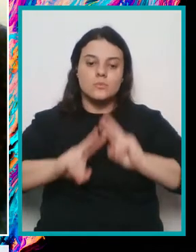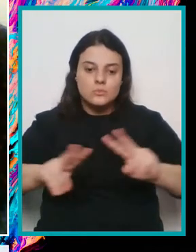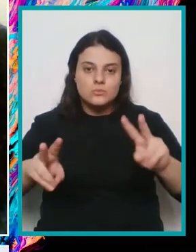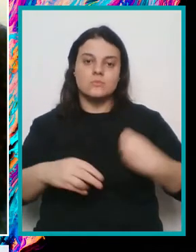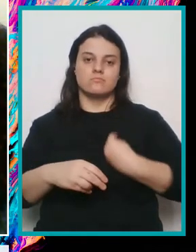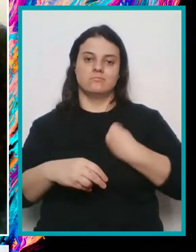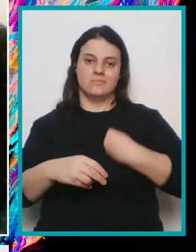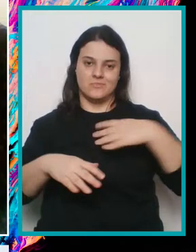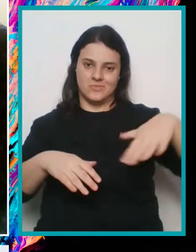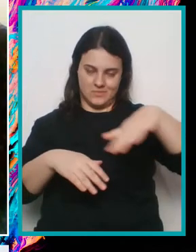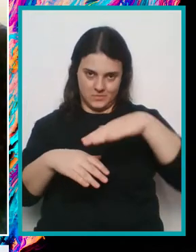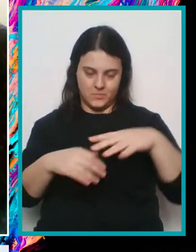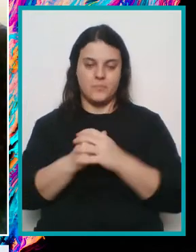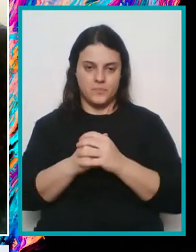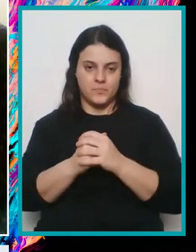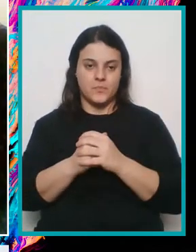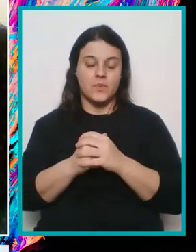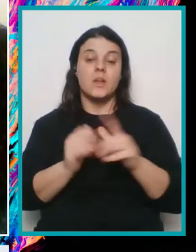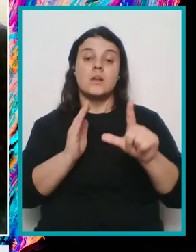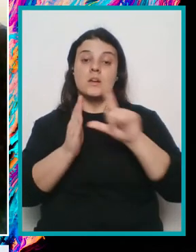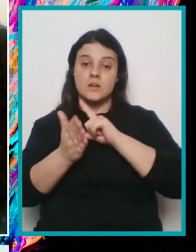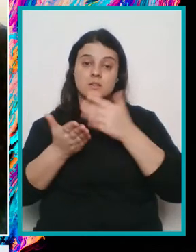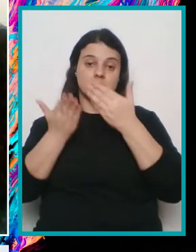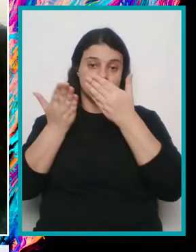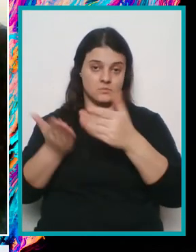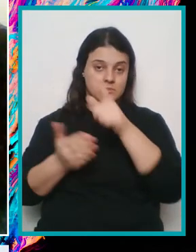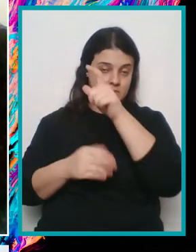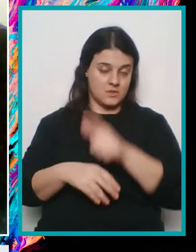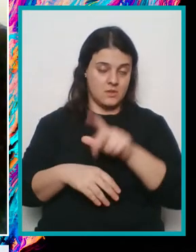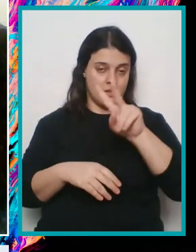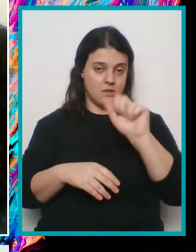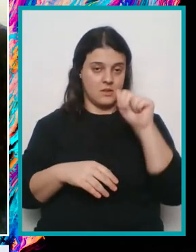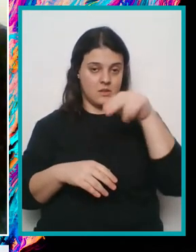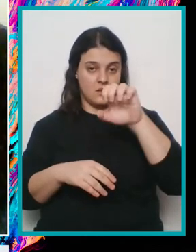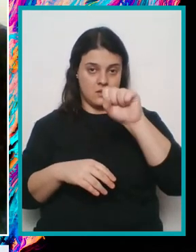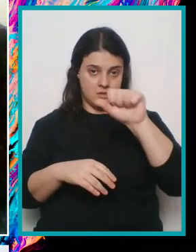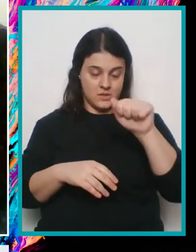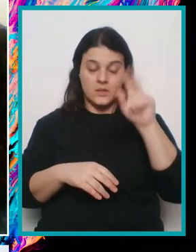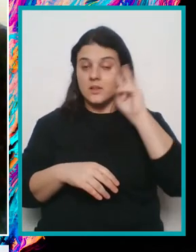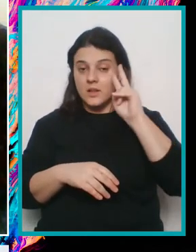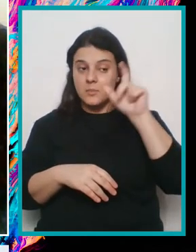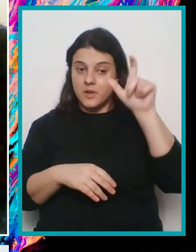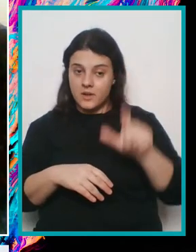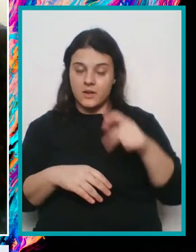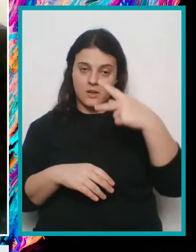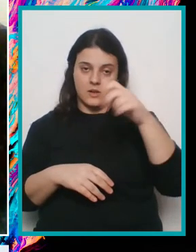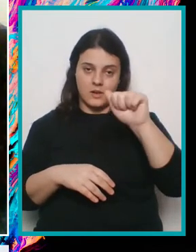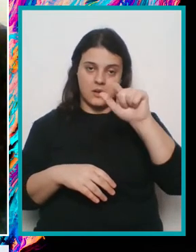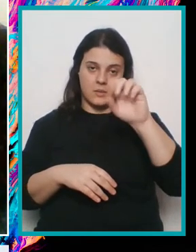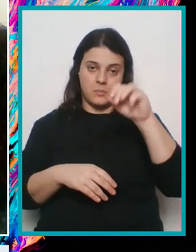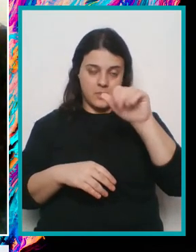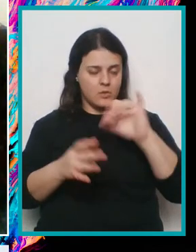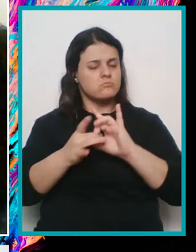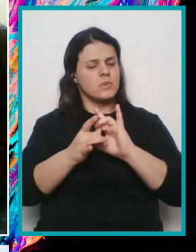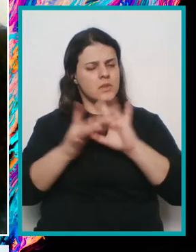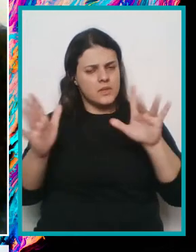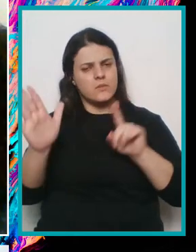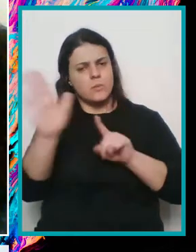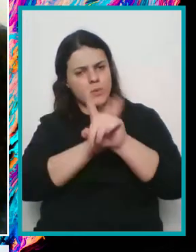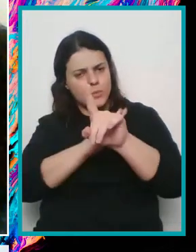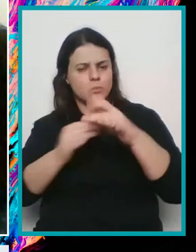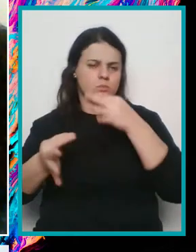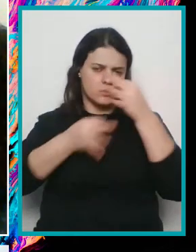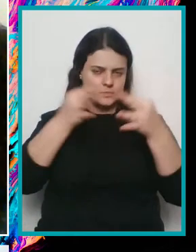vida. Antes de passar a palavra para a Vanessa, gostaria de lembrar a Paloma para se sentir à vontade para dirigir perguntas e